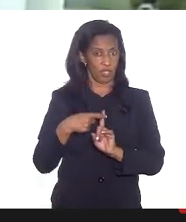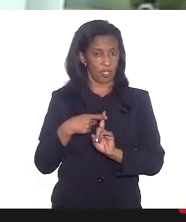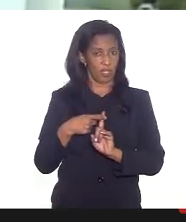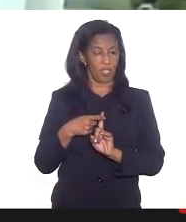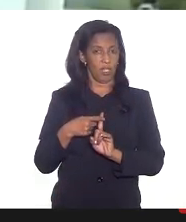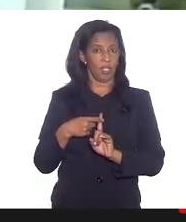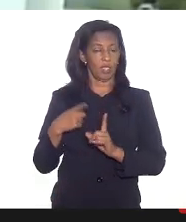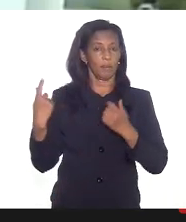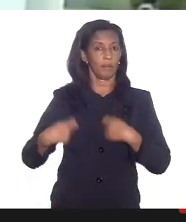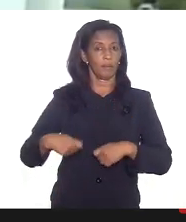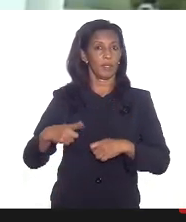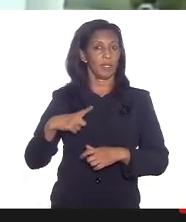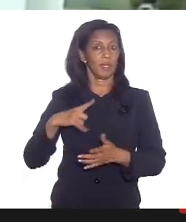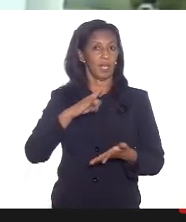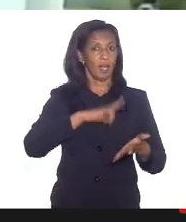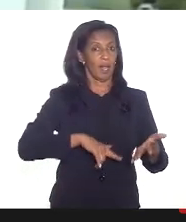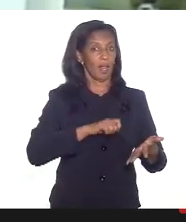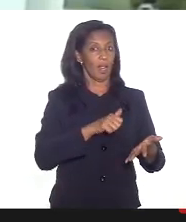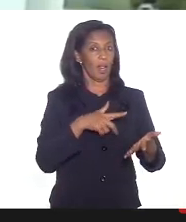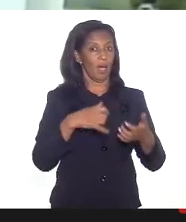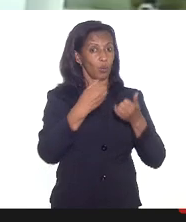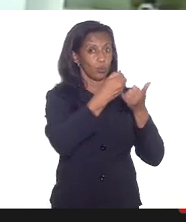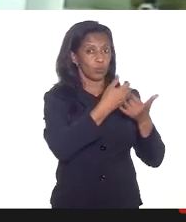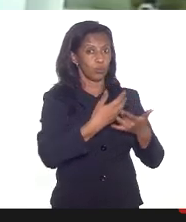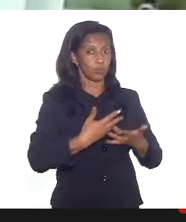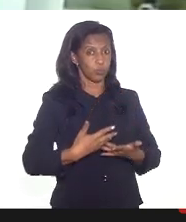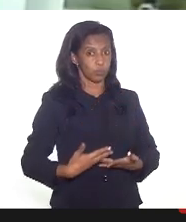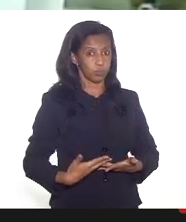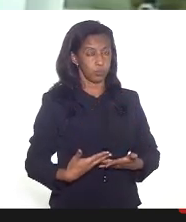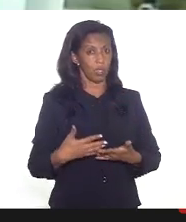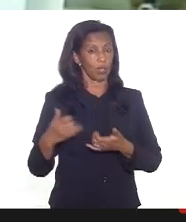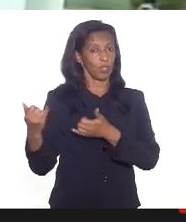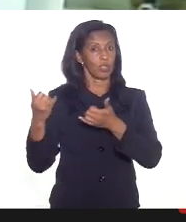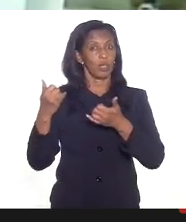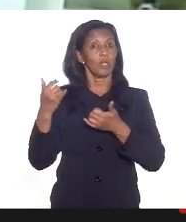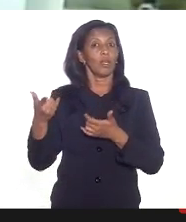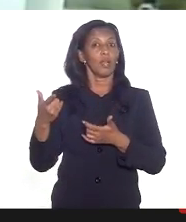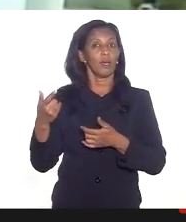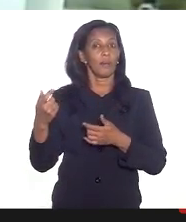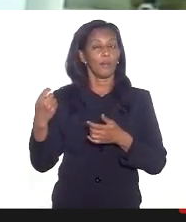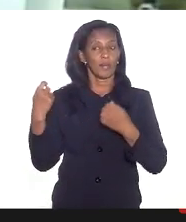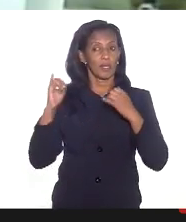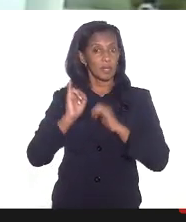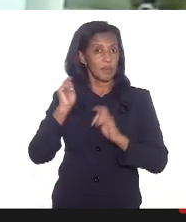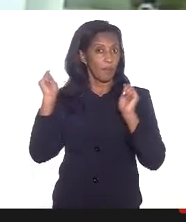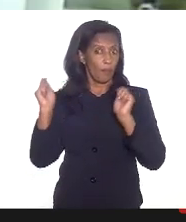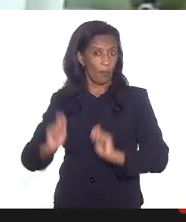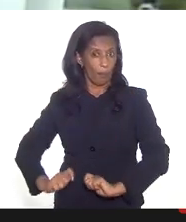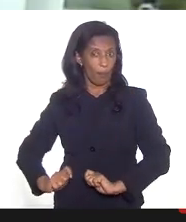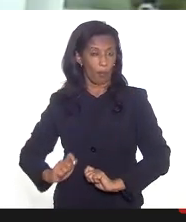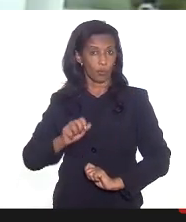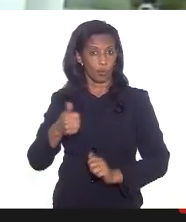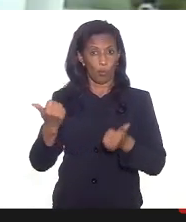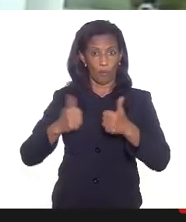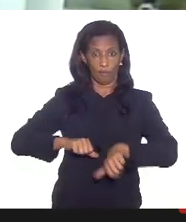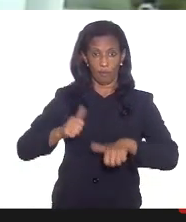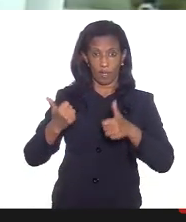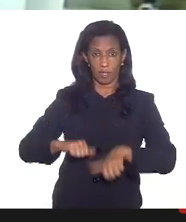e puérperas é necessário laudo médico detalhado justificando a recomendação e